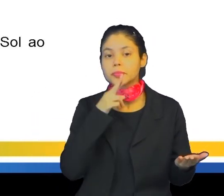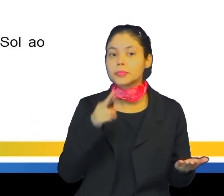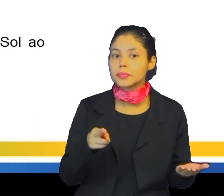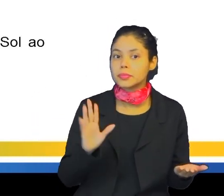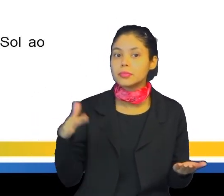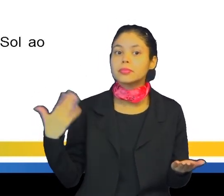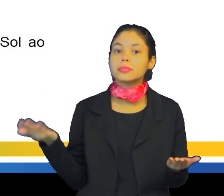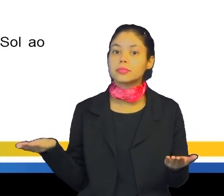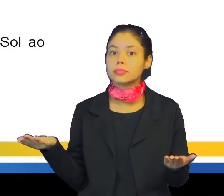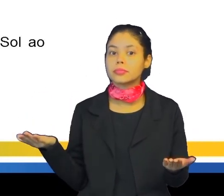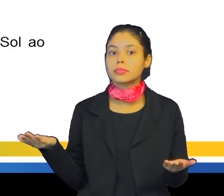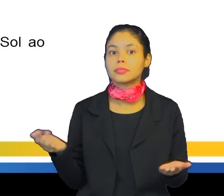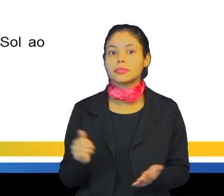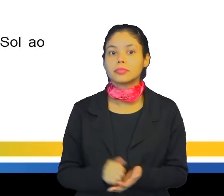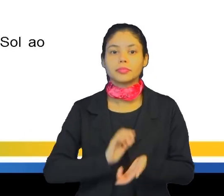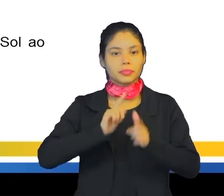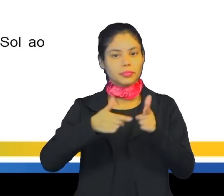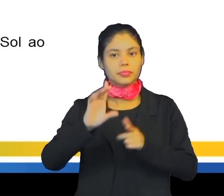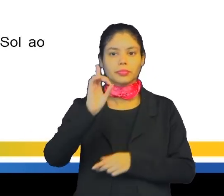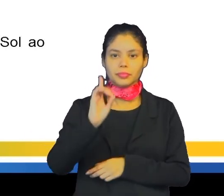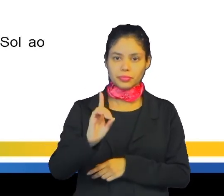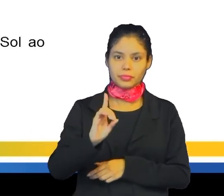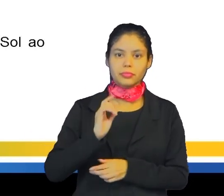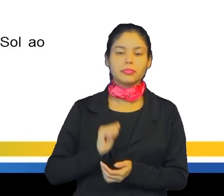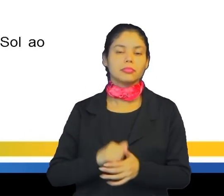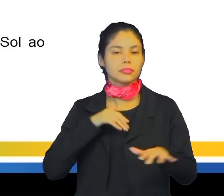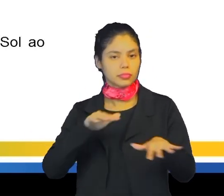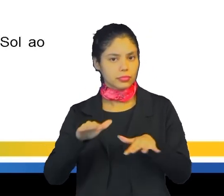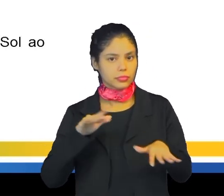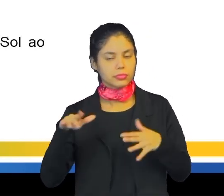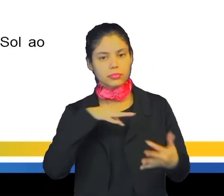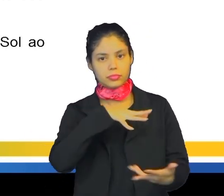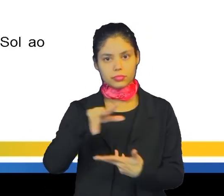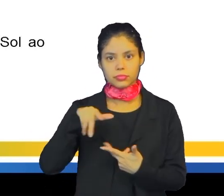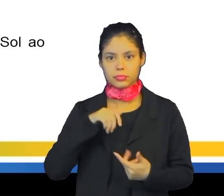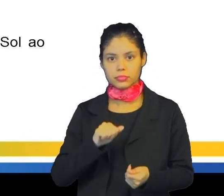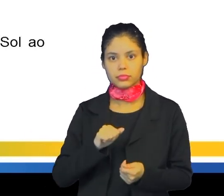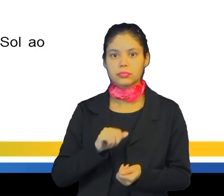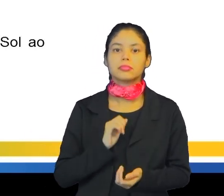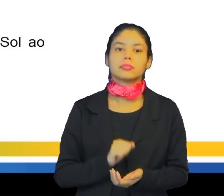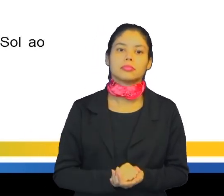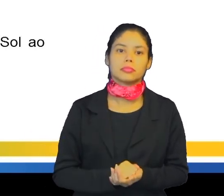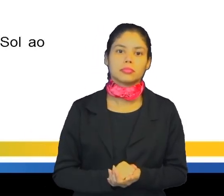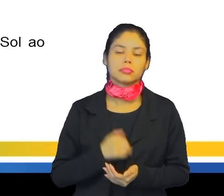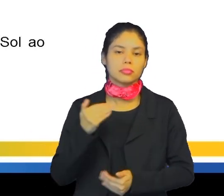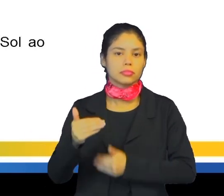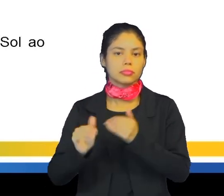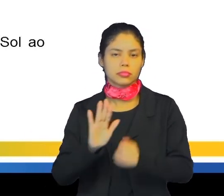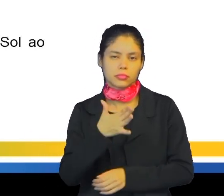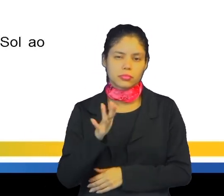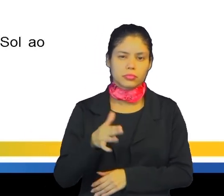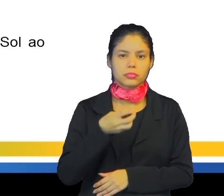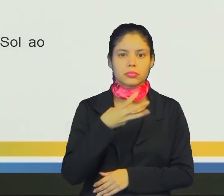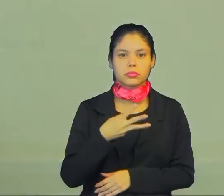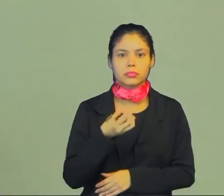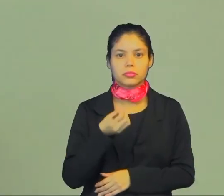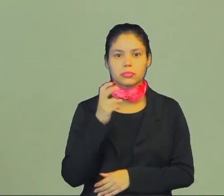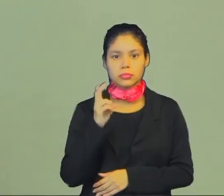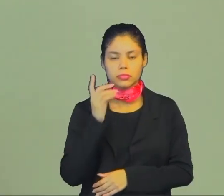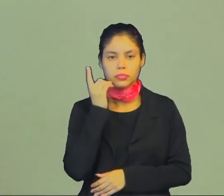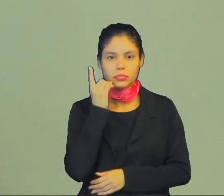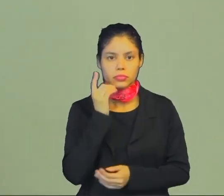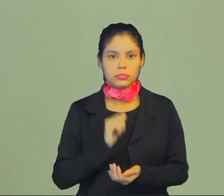o a resposta a letra de movimento que a terra realiza em torno do sol ao longo de aproximadamente